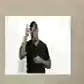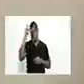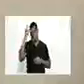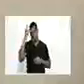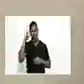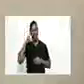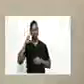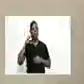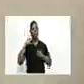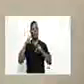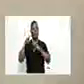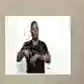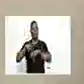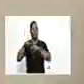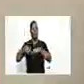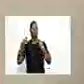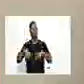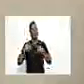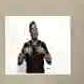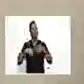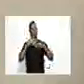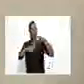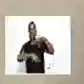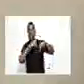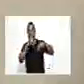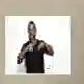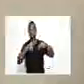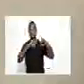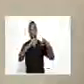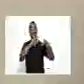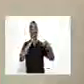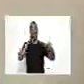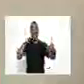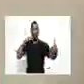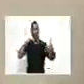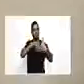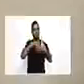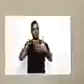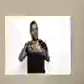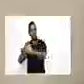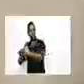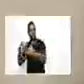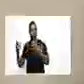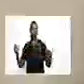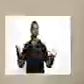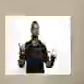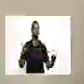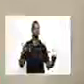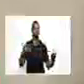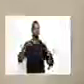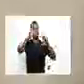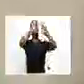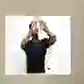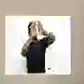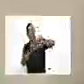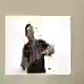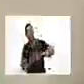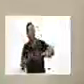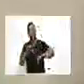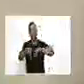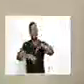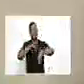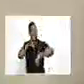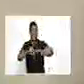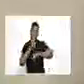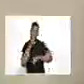propriedade rural que necessita do pneu fazer uma contenção de barragem fazer uma contenção de barraco de de barranco eles acabam pegando com a